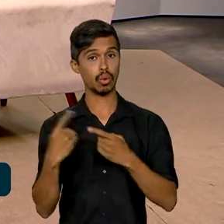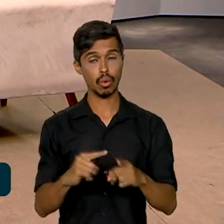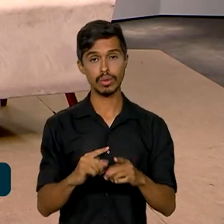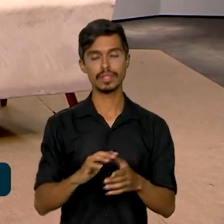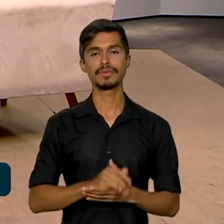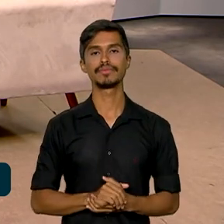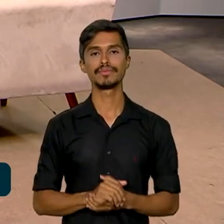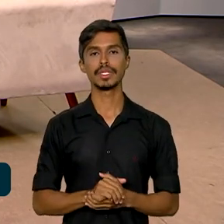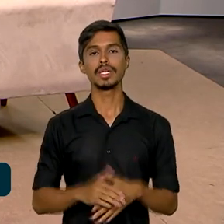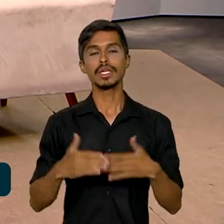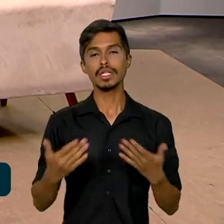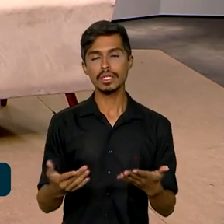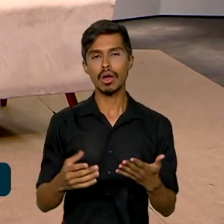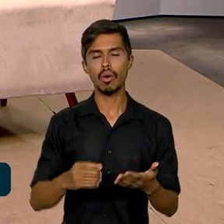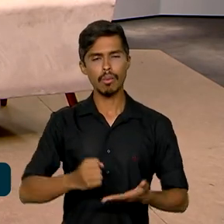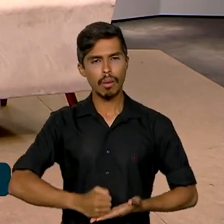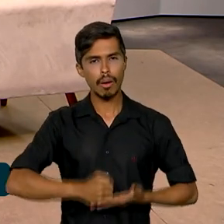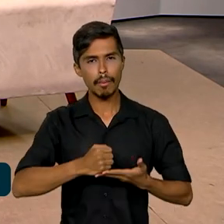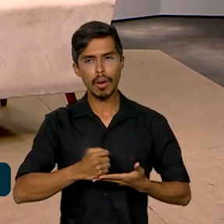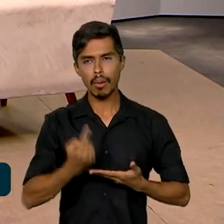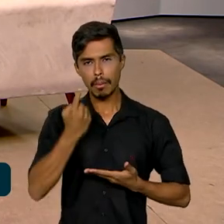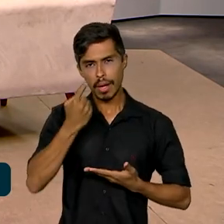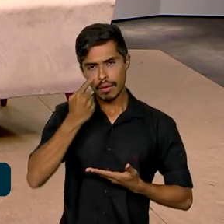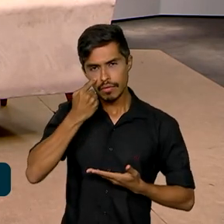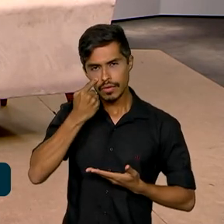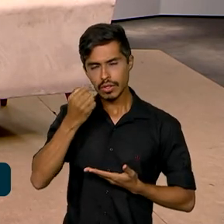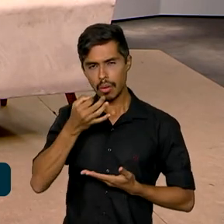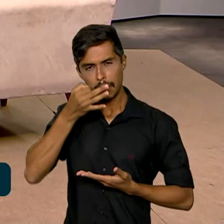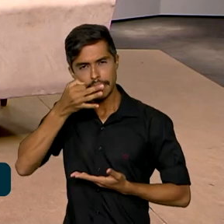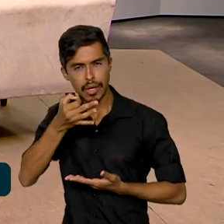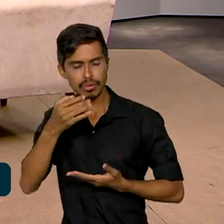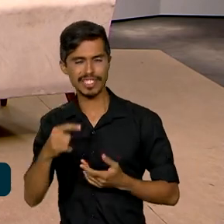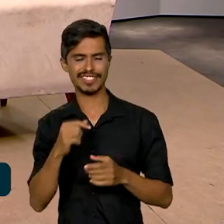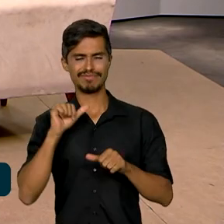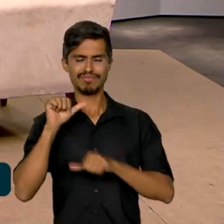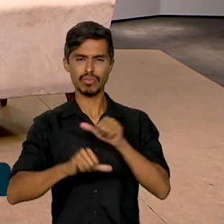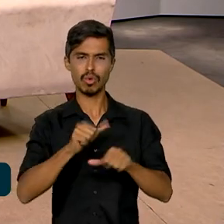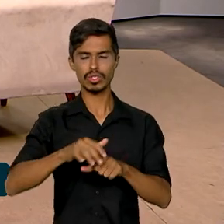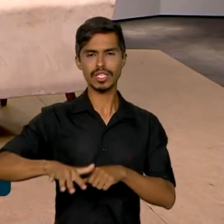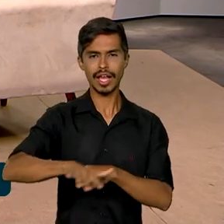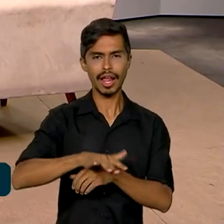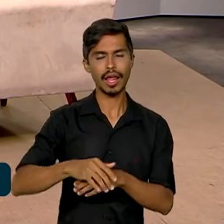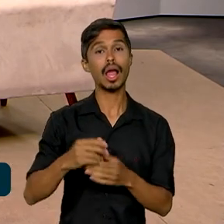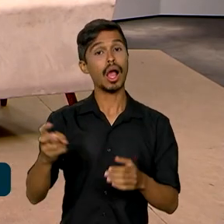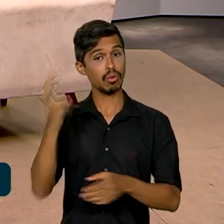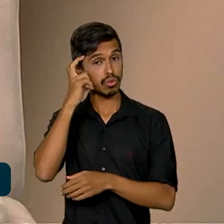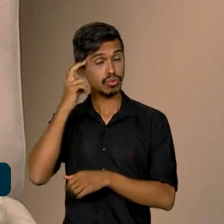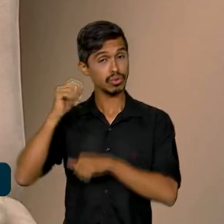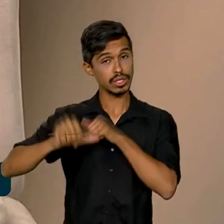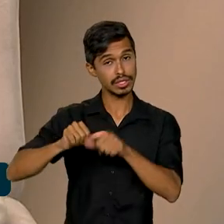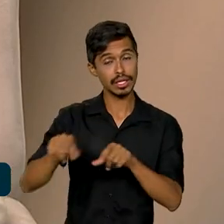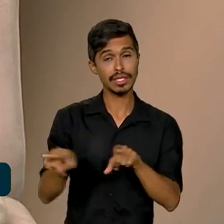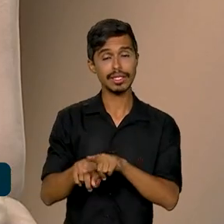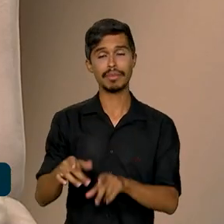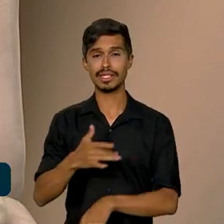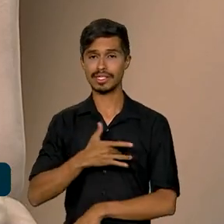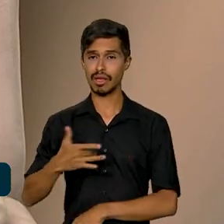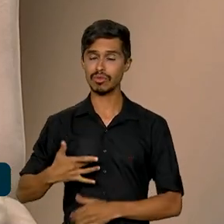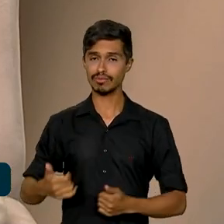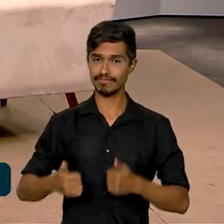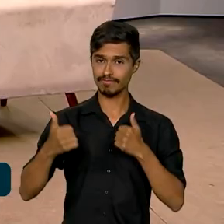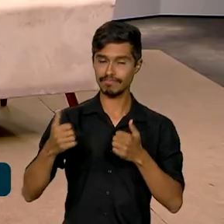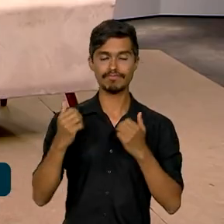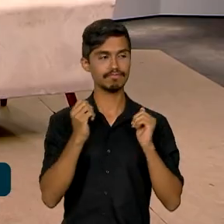fortalecimento de uma visão que altere essa realidade, a cultura também e a saúde, né? Muito